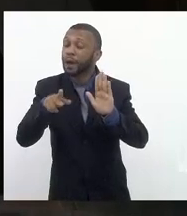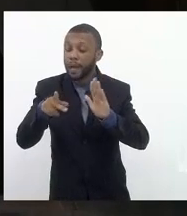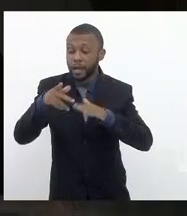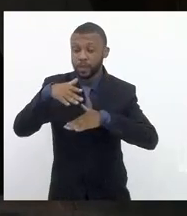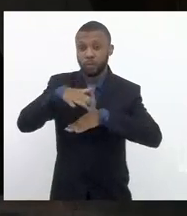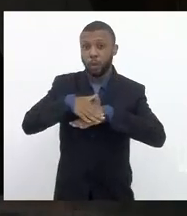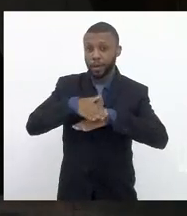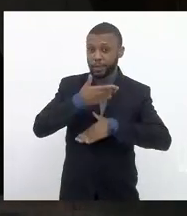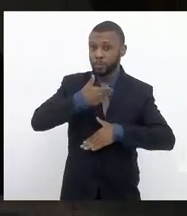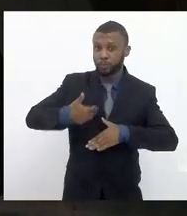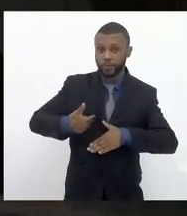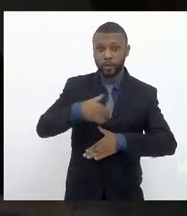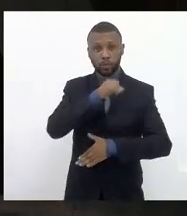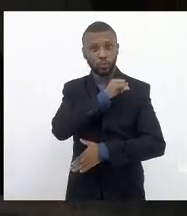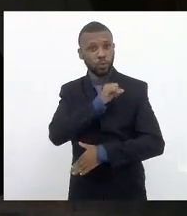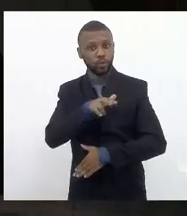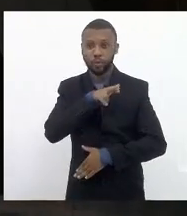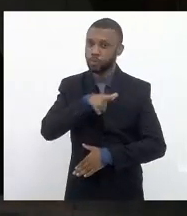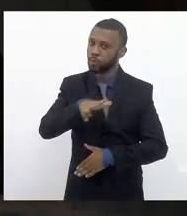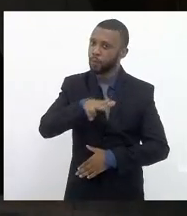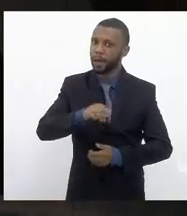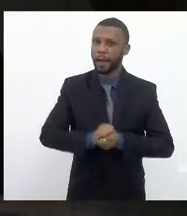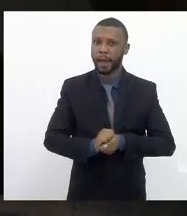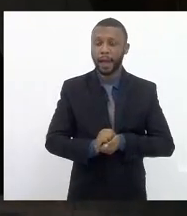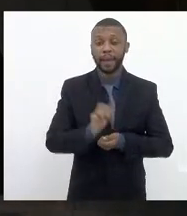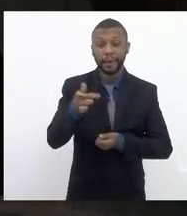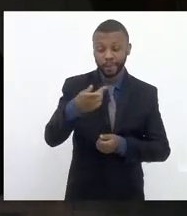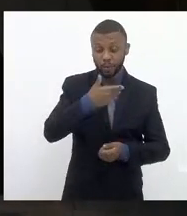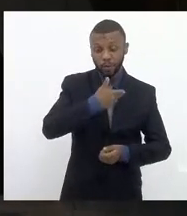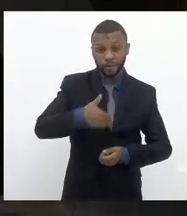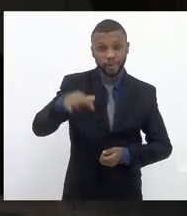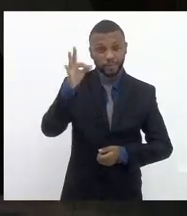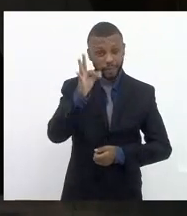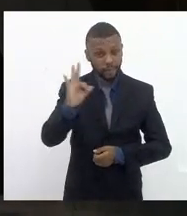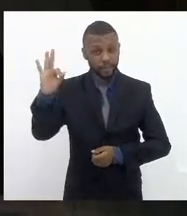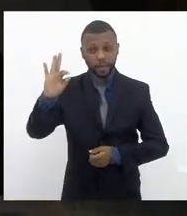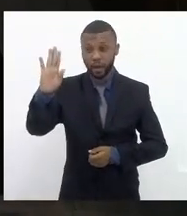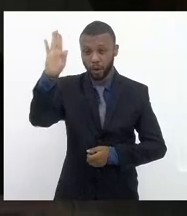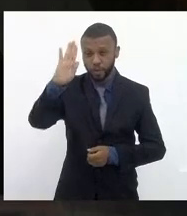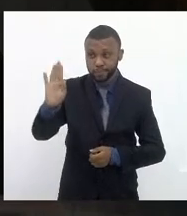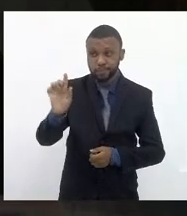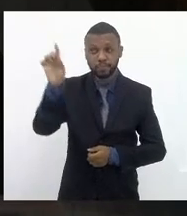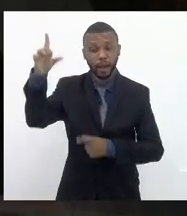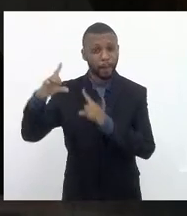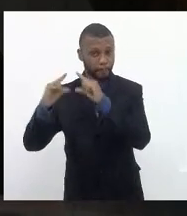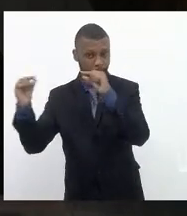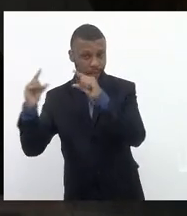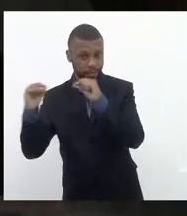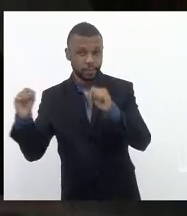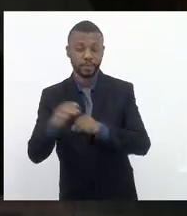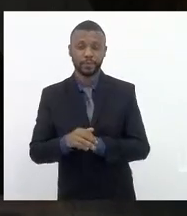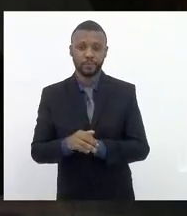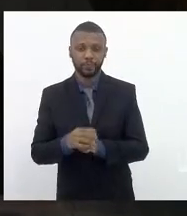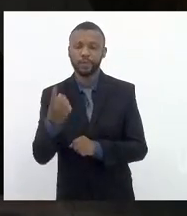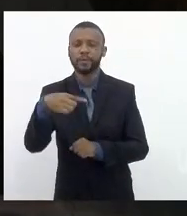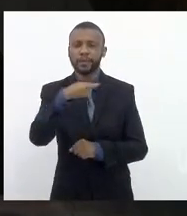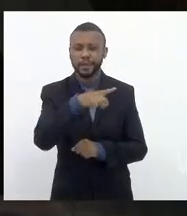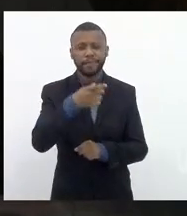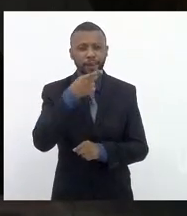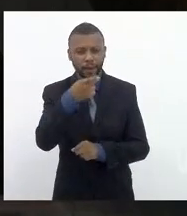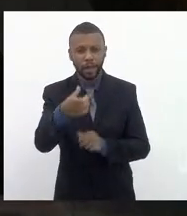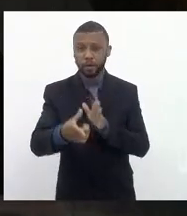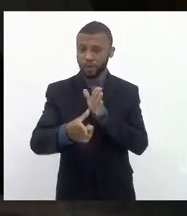medidas a feitas pelo governo do estado e que com bem disseram os deputados que me antecederam